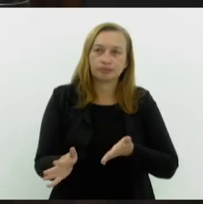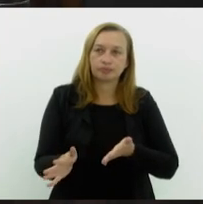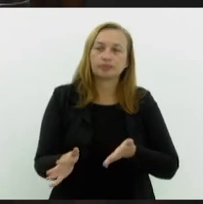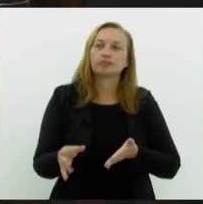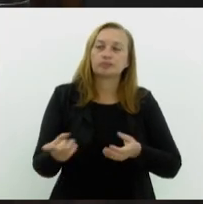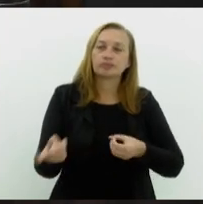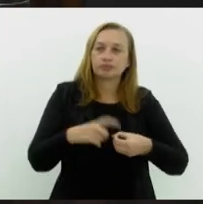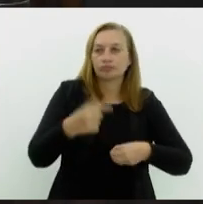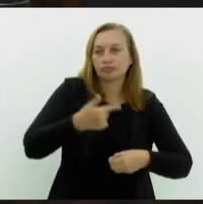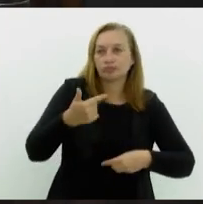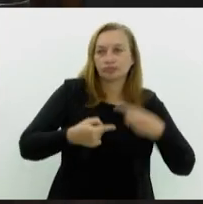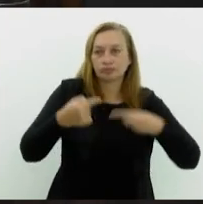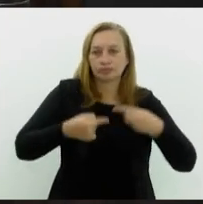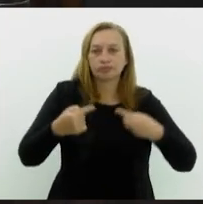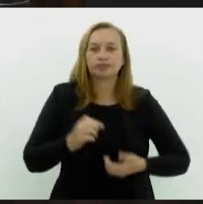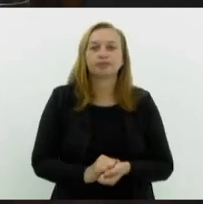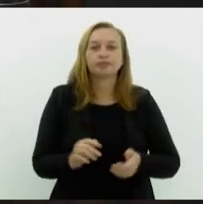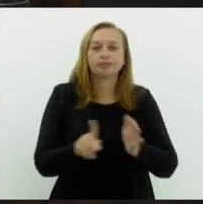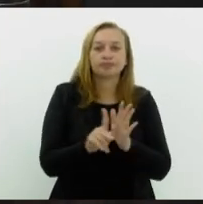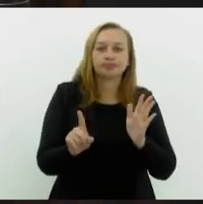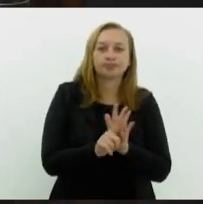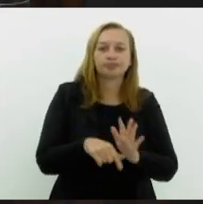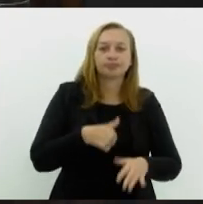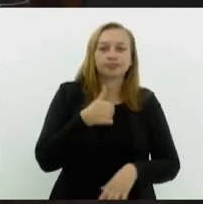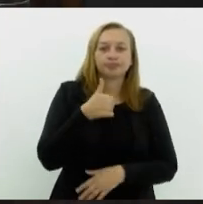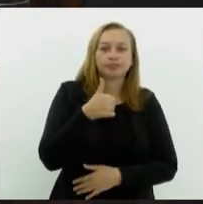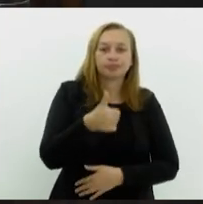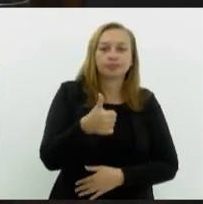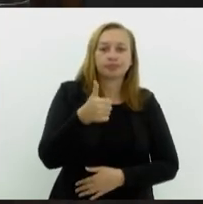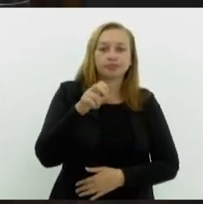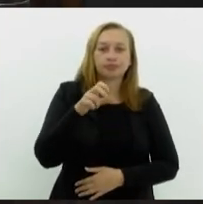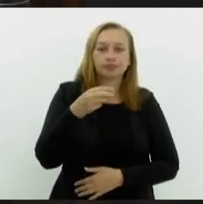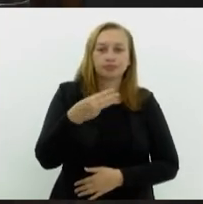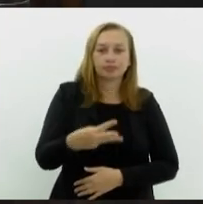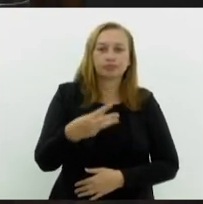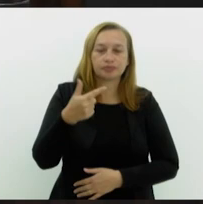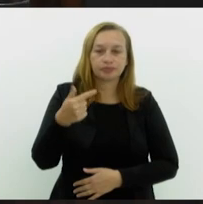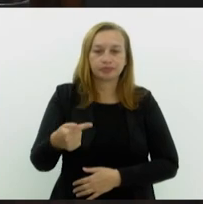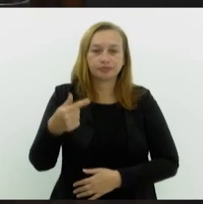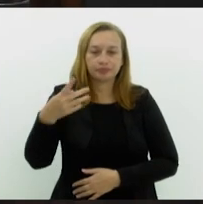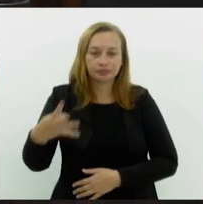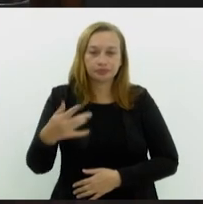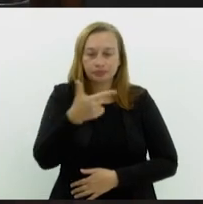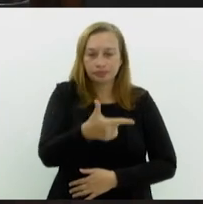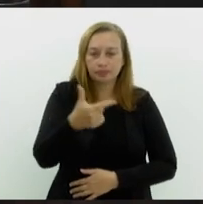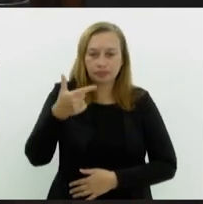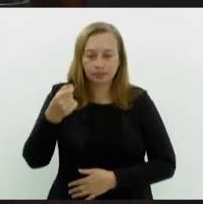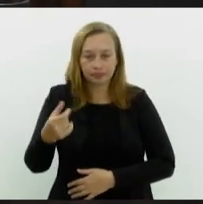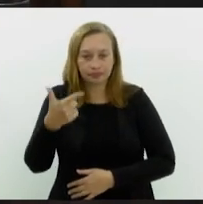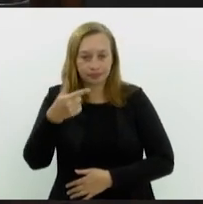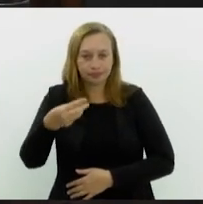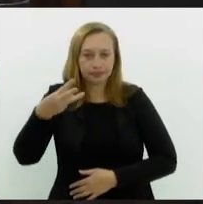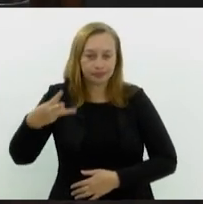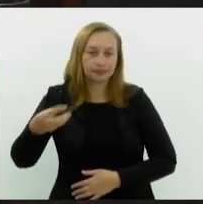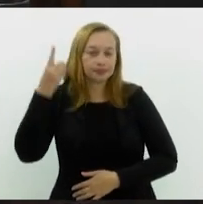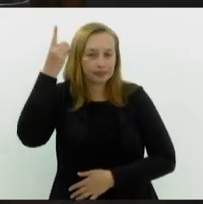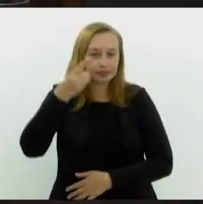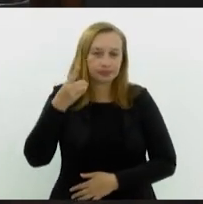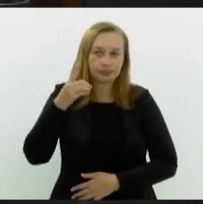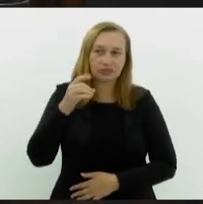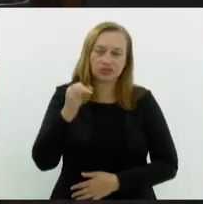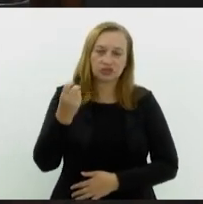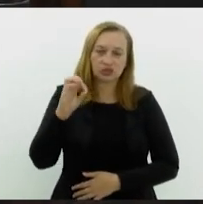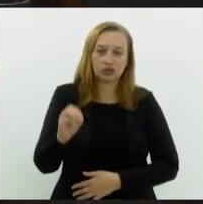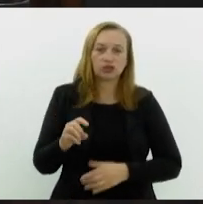para a segunda discussão. Projeto de lei número 1374 de 23, de autoria do deputado Sérgio Fernandes,